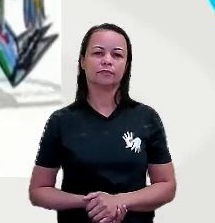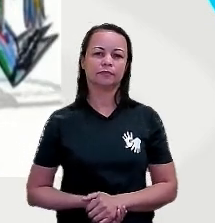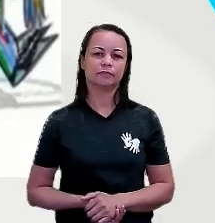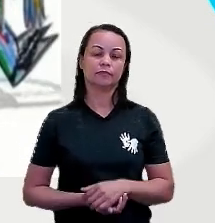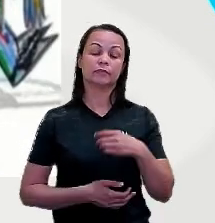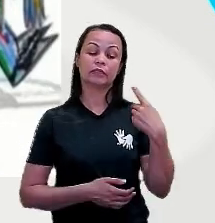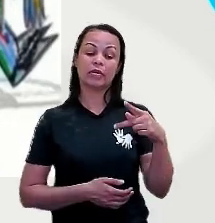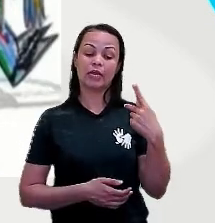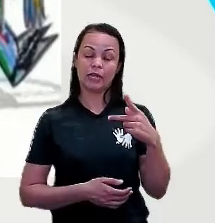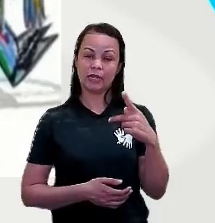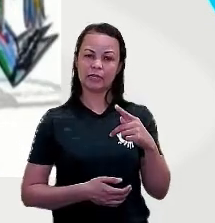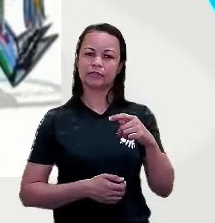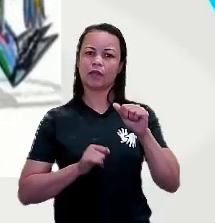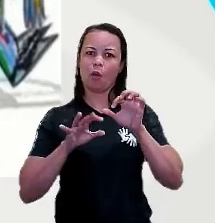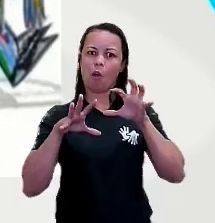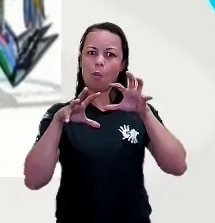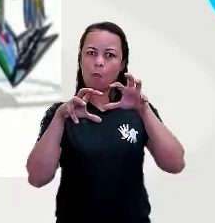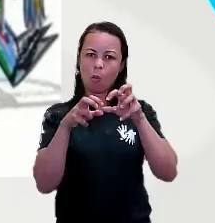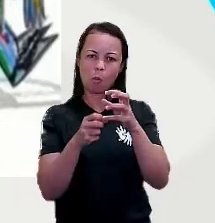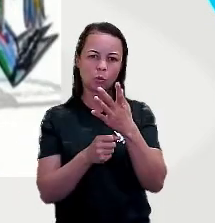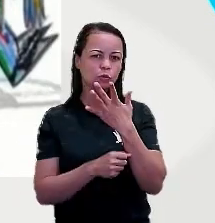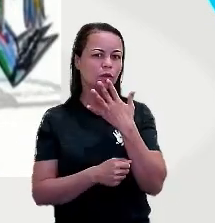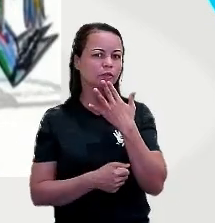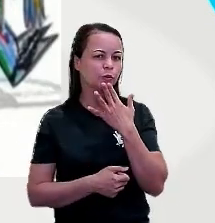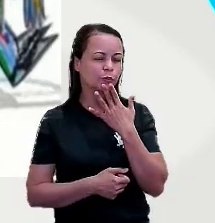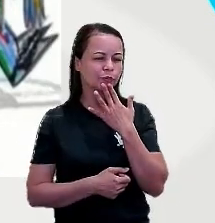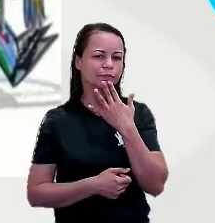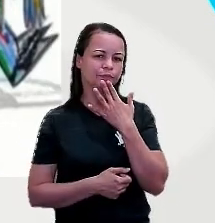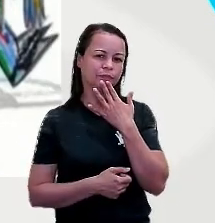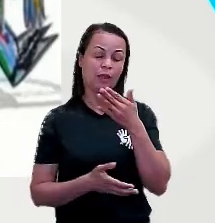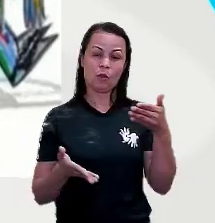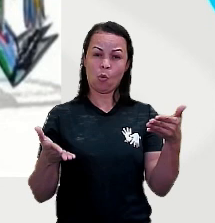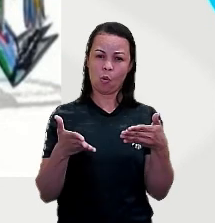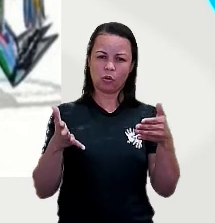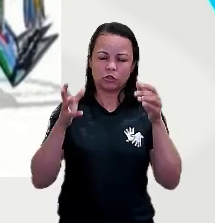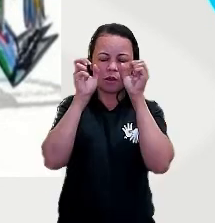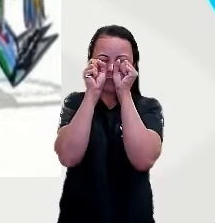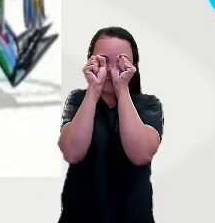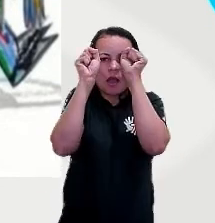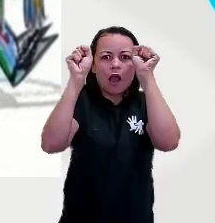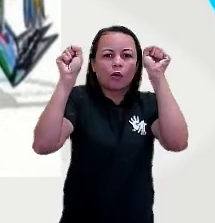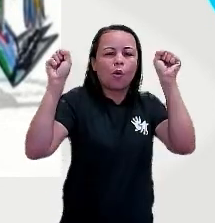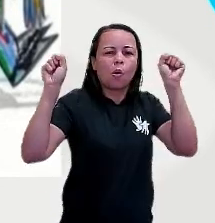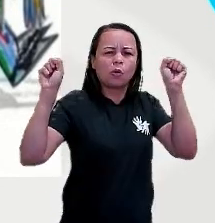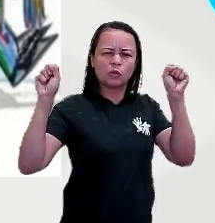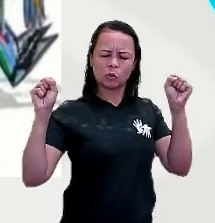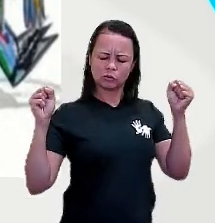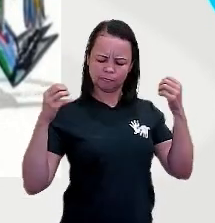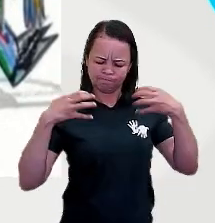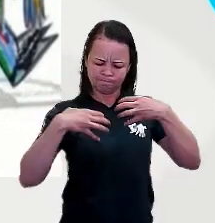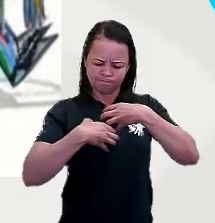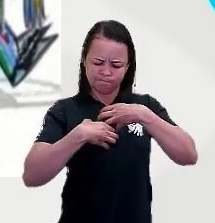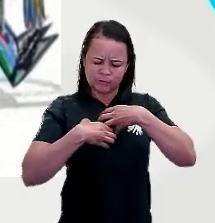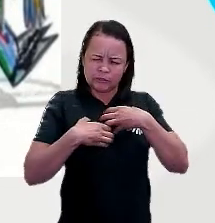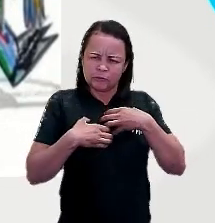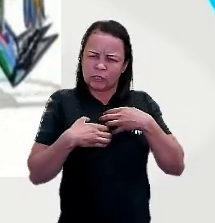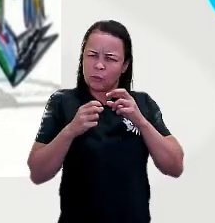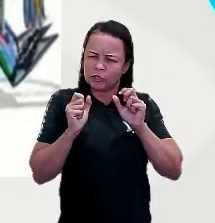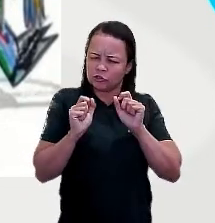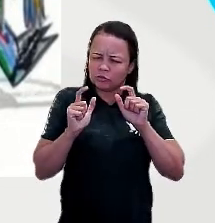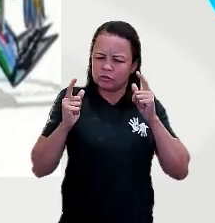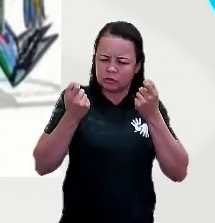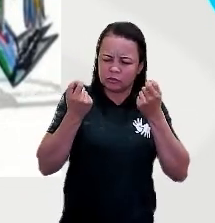Esse é o monstro das cores. Hoje, ele acordou se sentindo estranho,